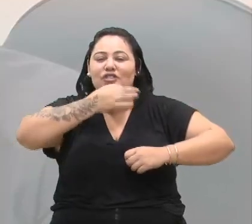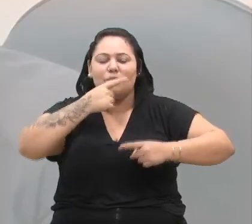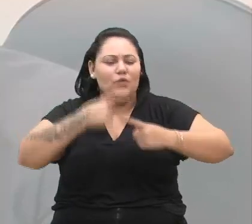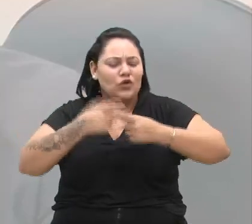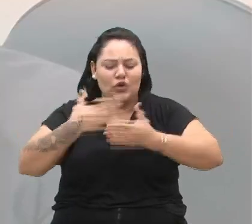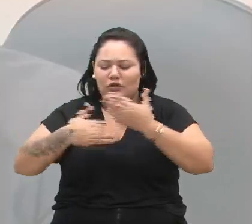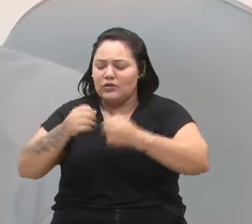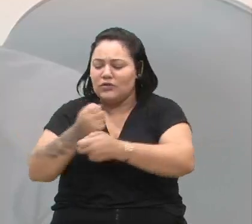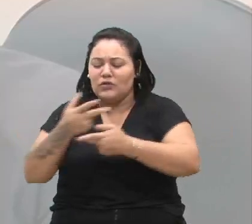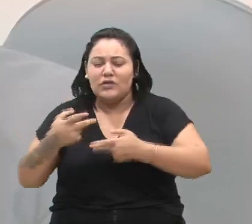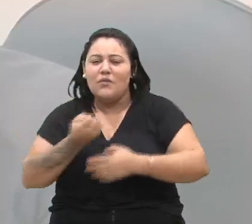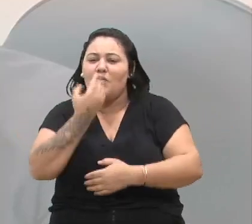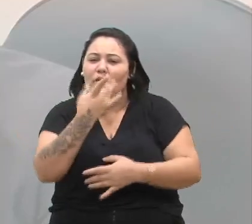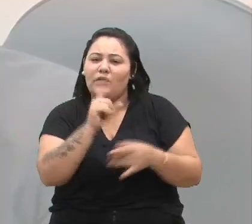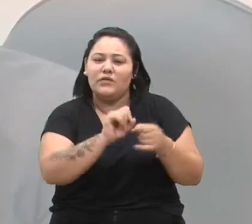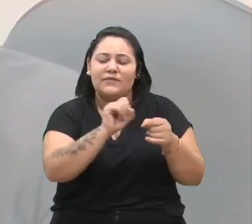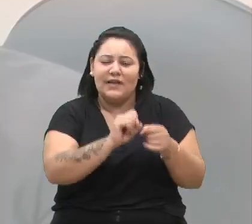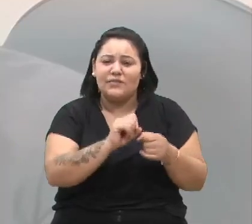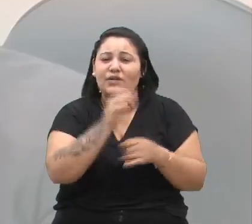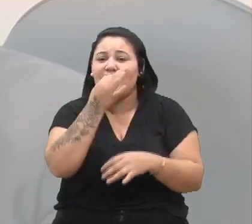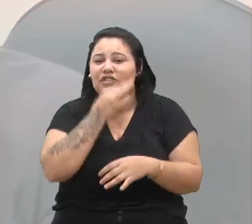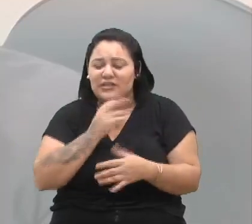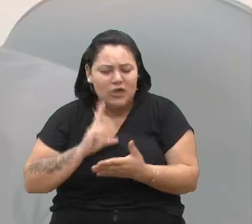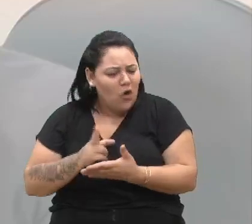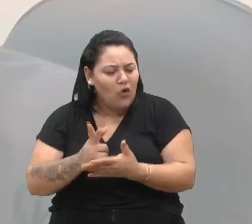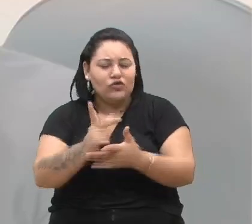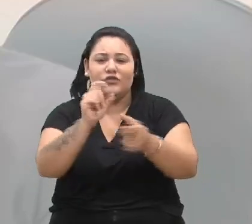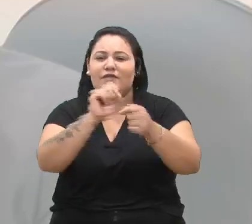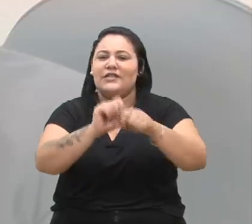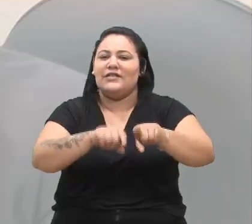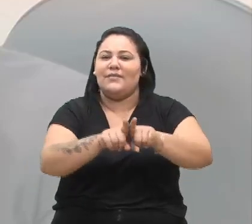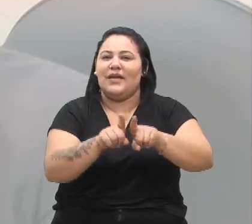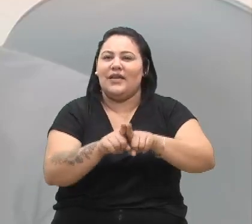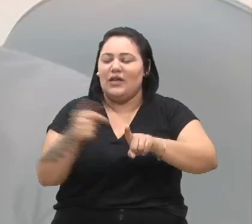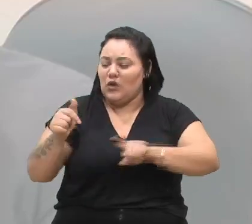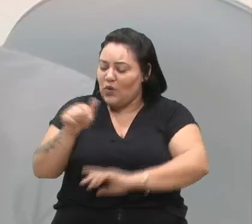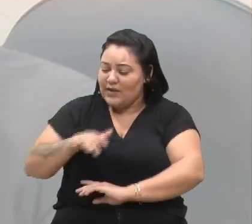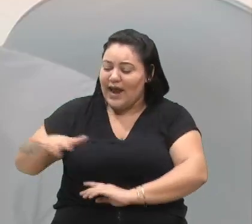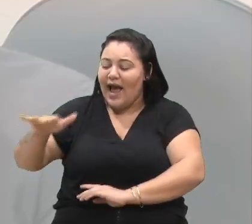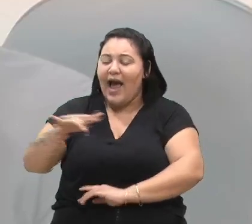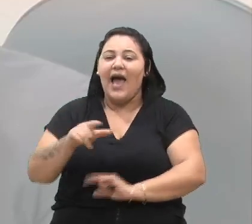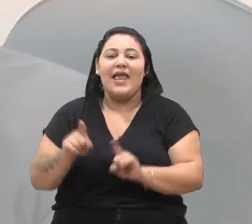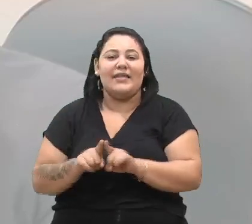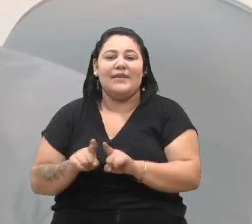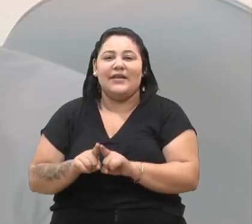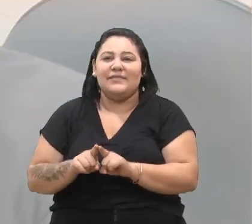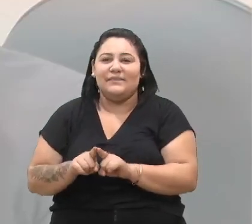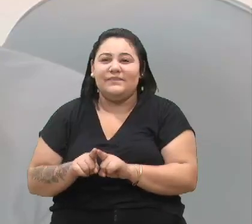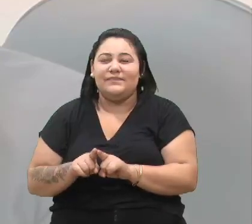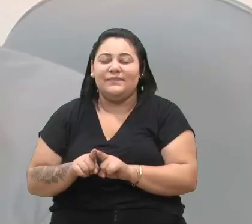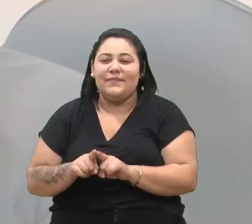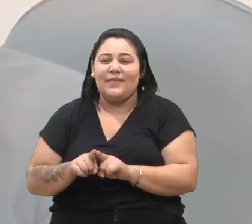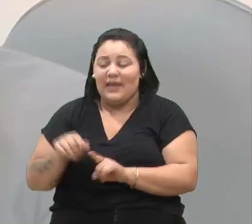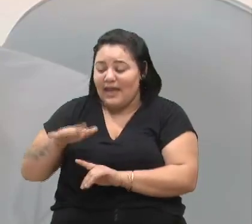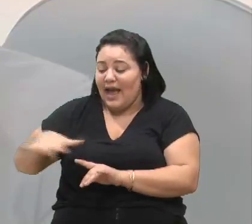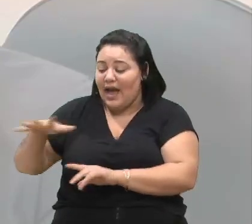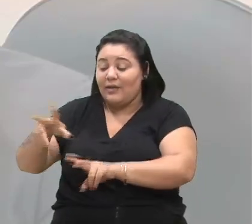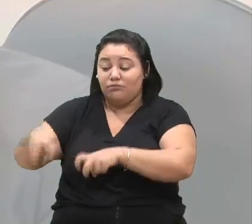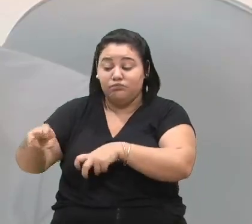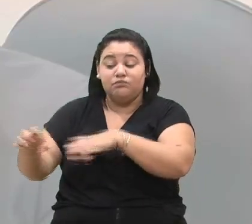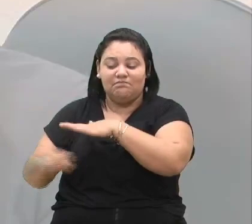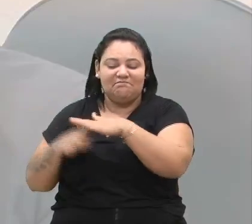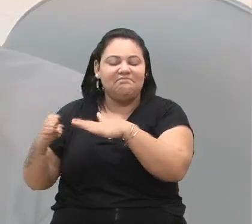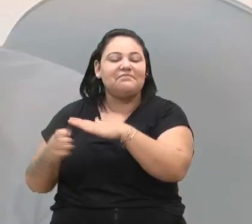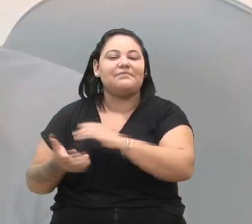Sul e por tudo aquilo que ele segue fazendo para o Caxias do Sul agora, também numa outra área, né, que é a área da agroindústria. Então, deixo